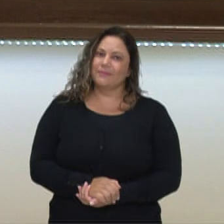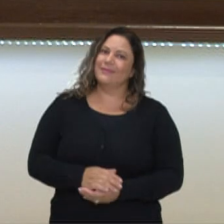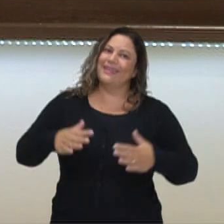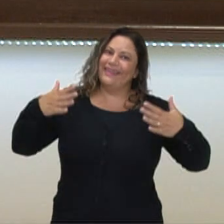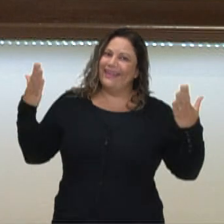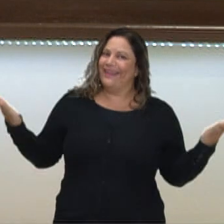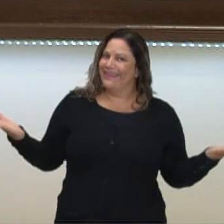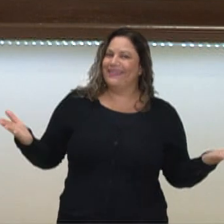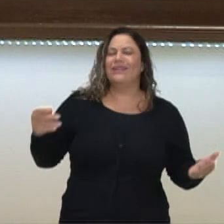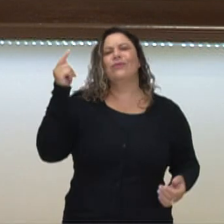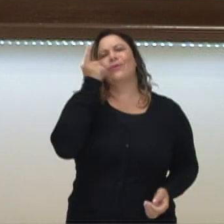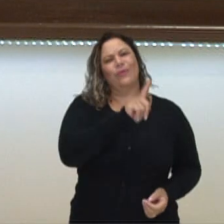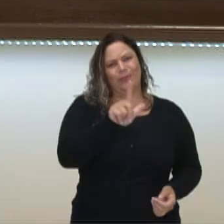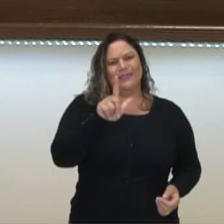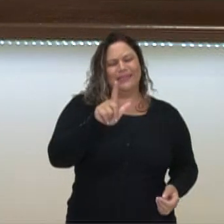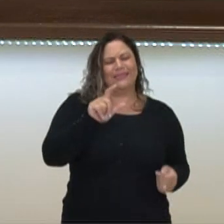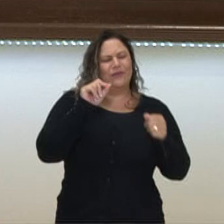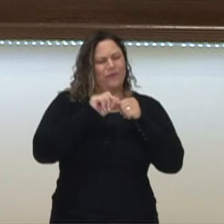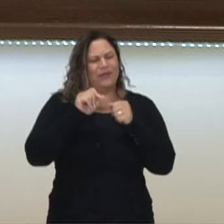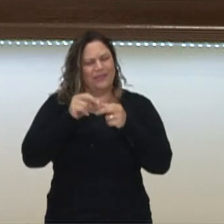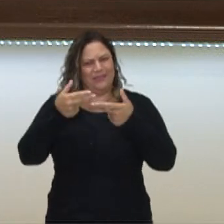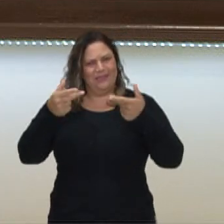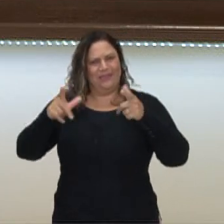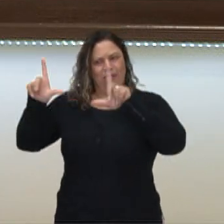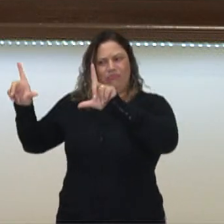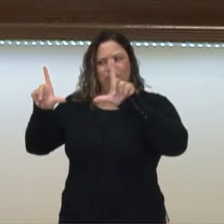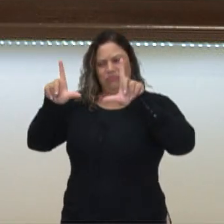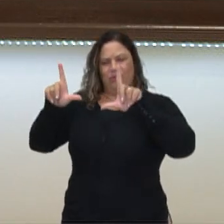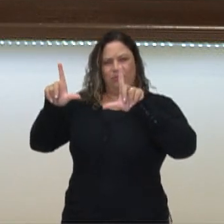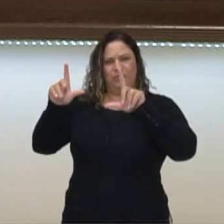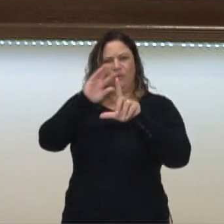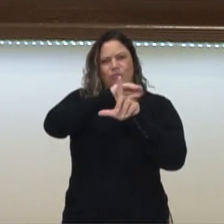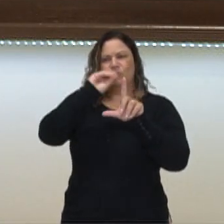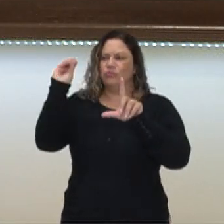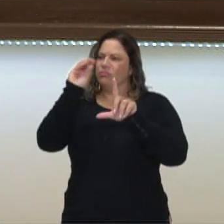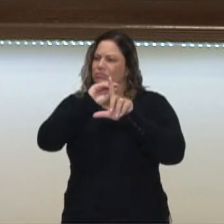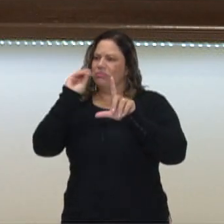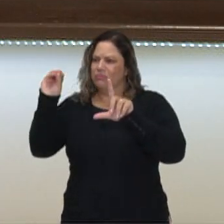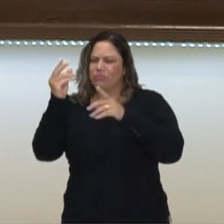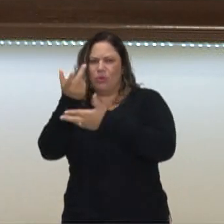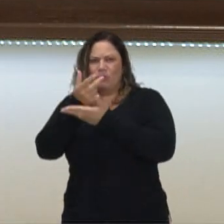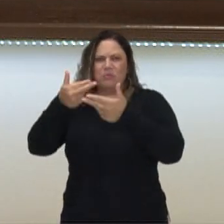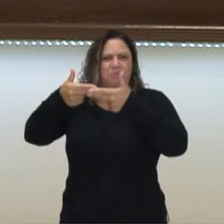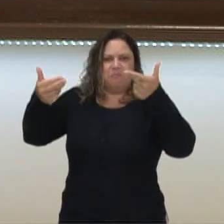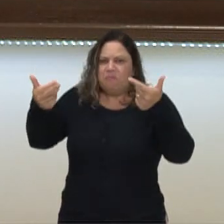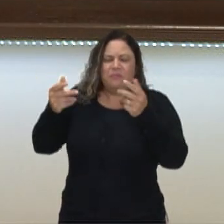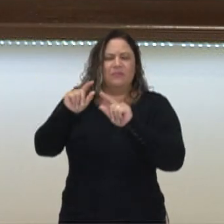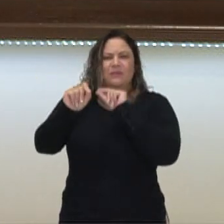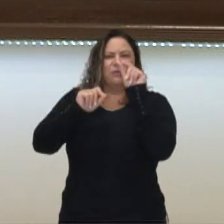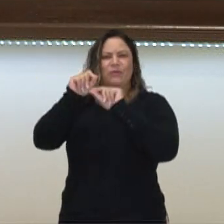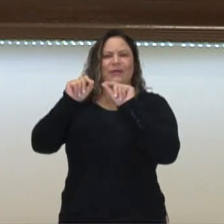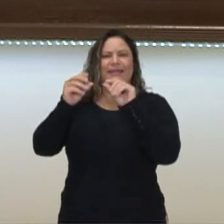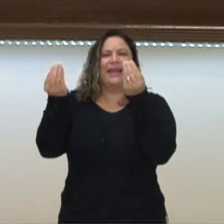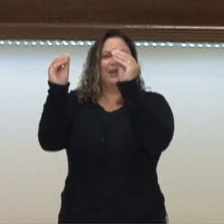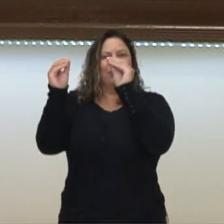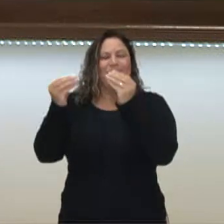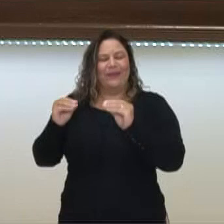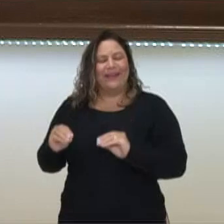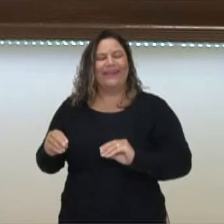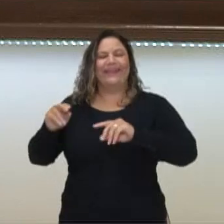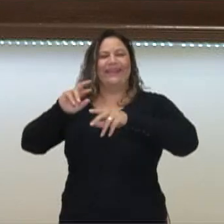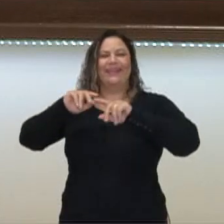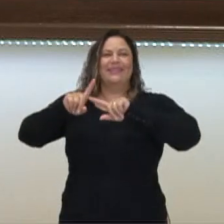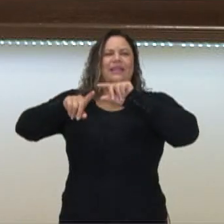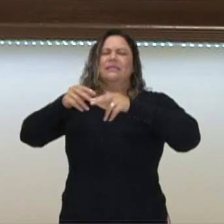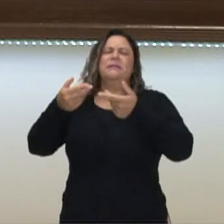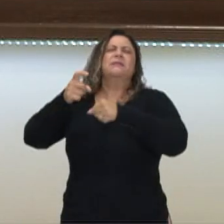E aí, conseguiu fazer o seu pôster? Fez as anotações que você precisava ter feito? Bom, se não deu tempo de você terminar todo